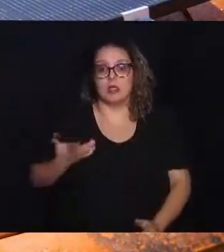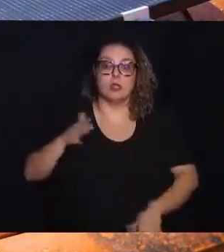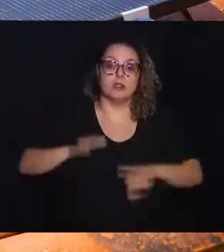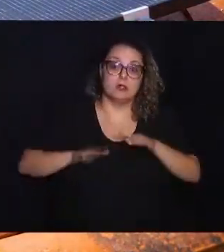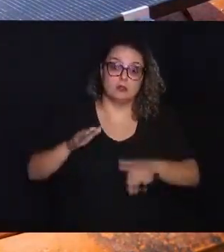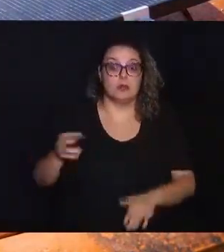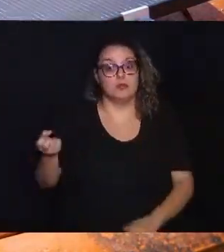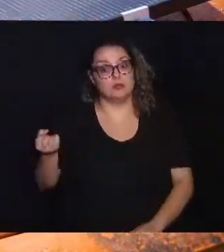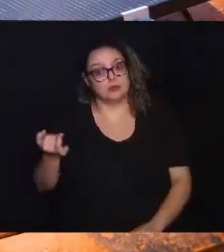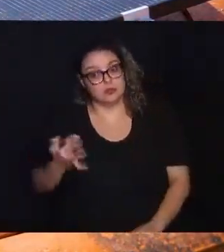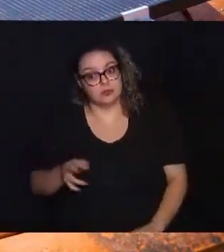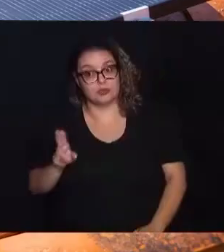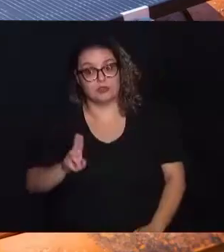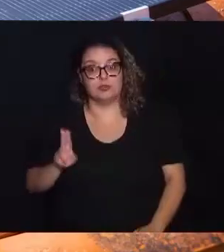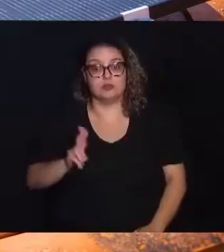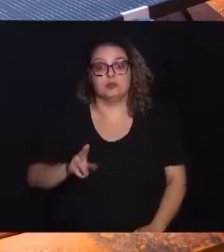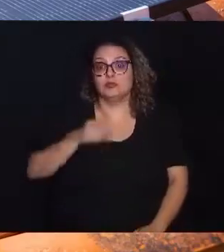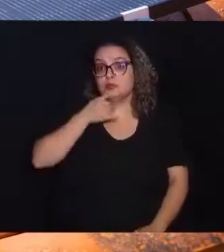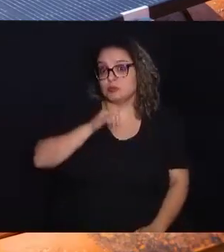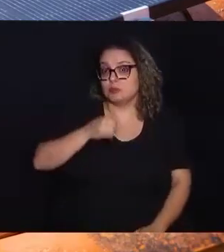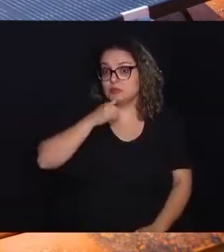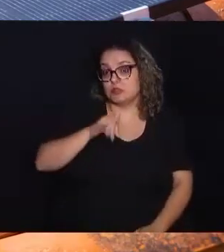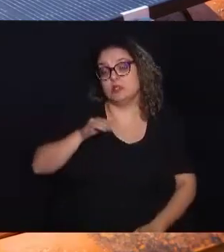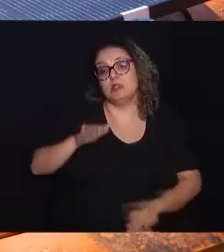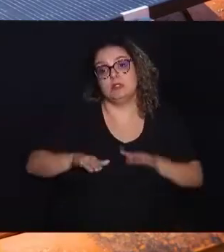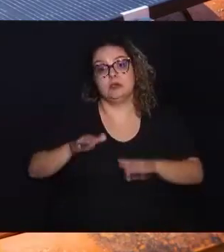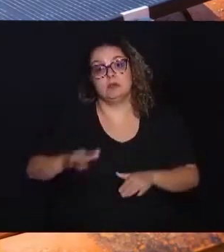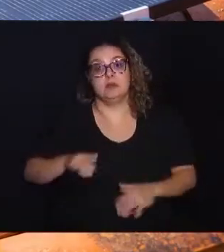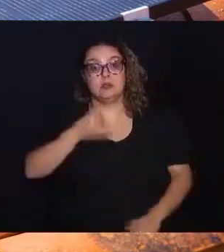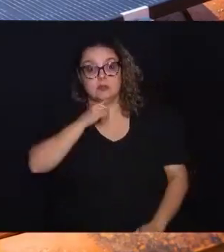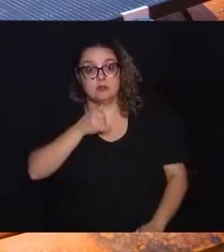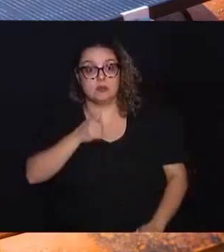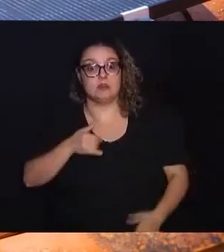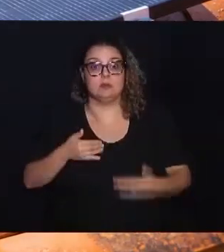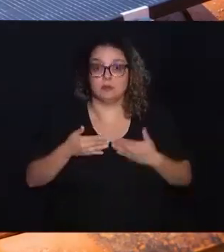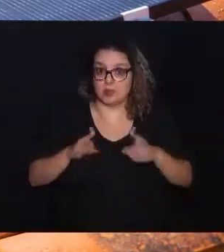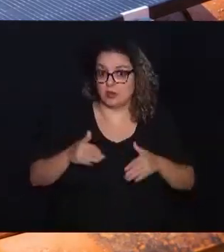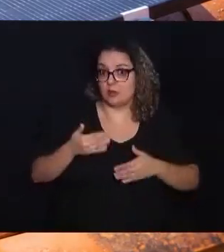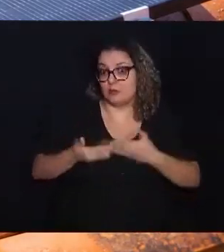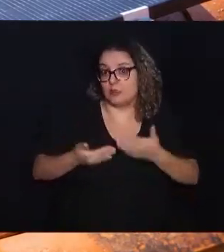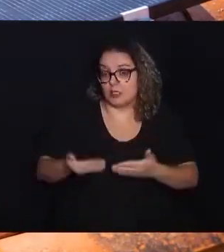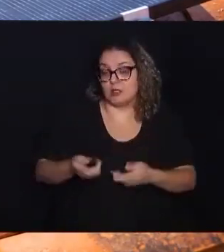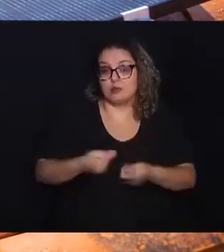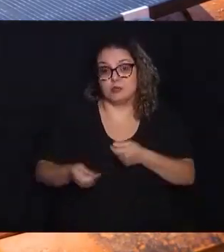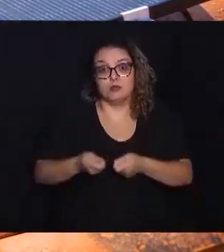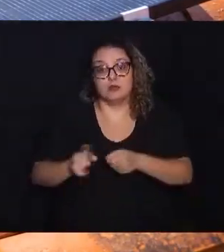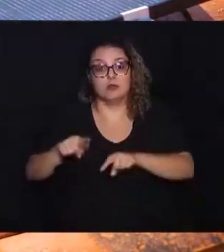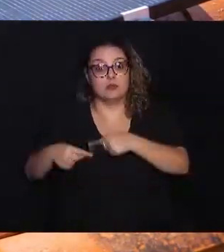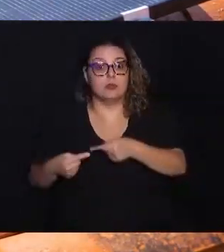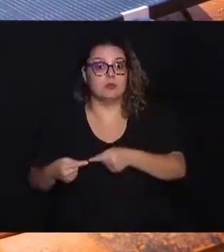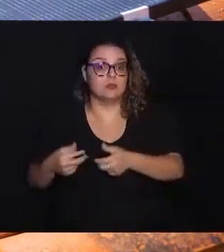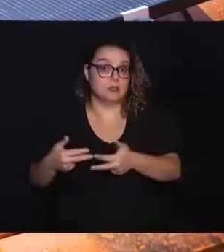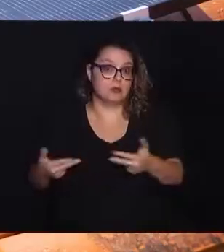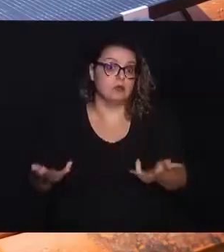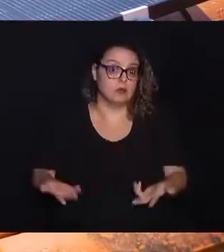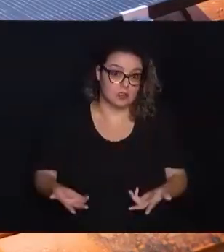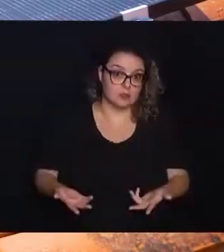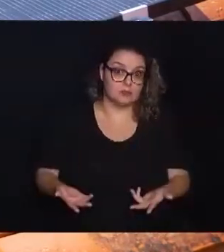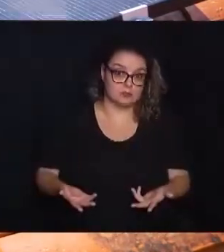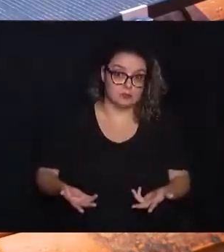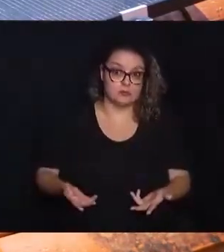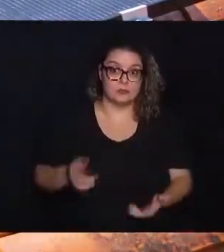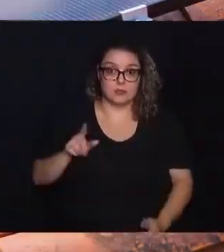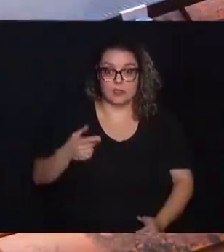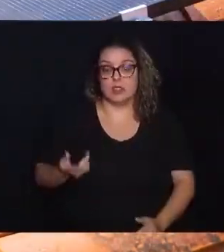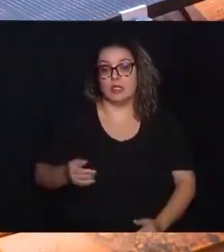Aí depende da quantidade que você usa de energia elétrica, depende se essa energia que você está gerando ali, você pode economizar em algum outro ponto, né?